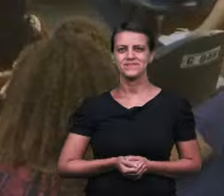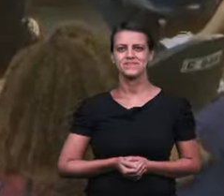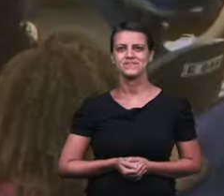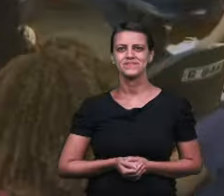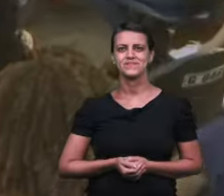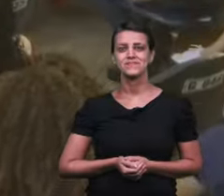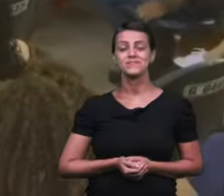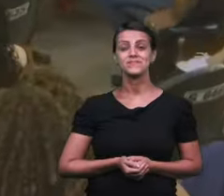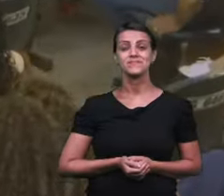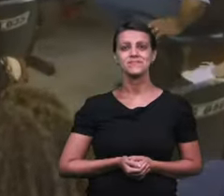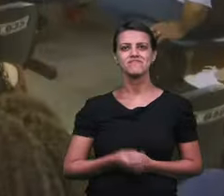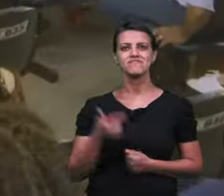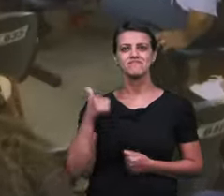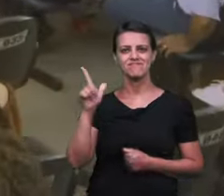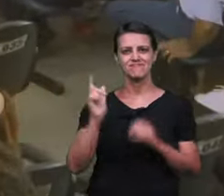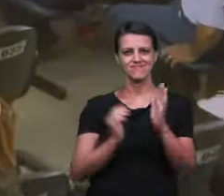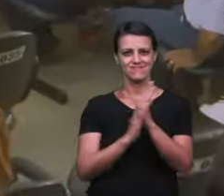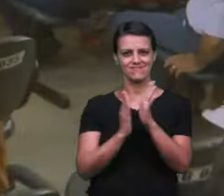Senhor Jesus.